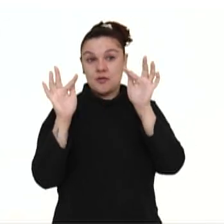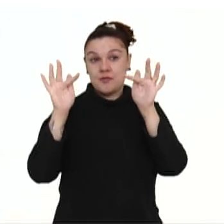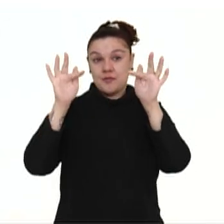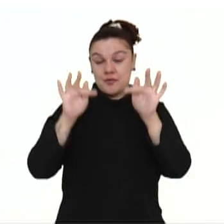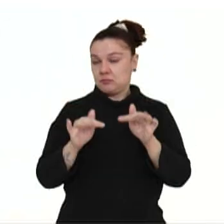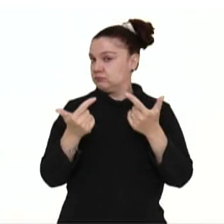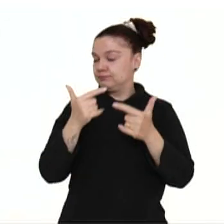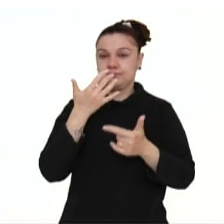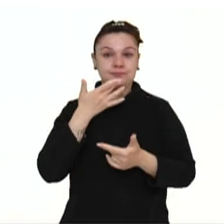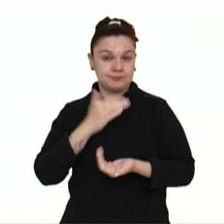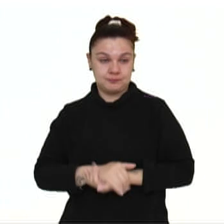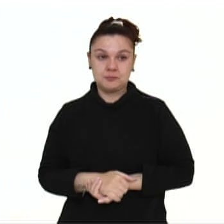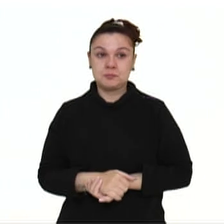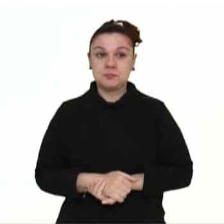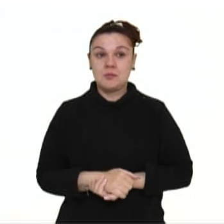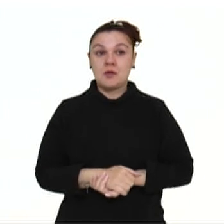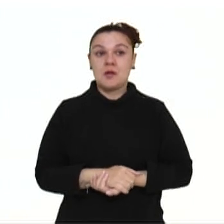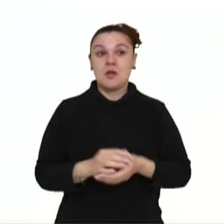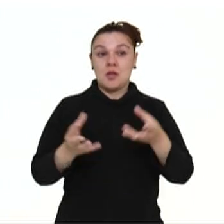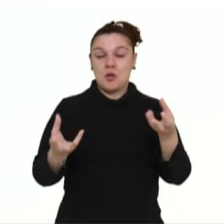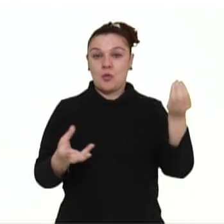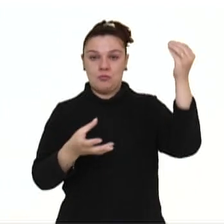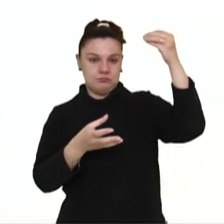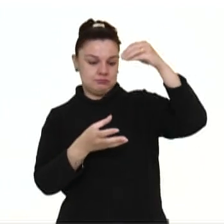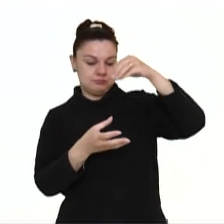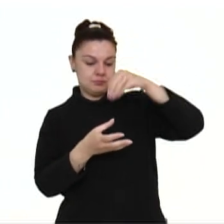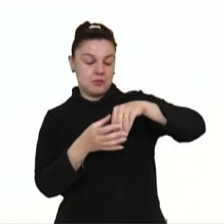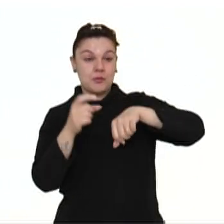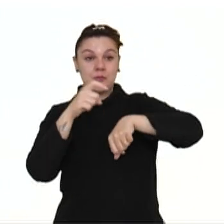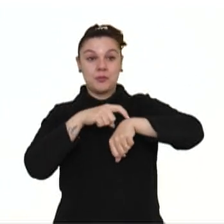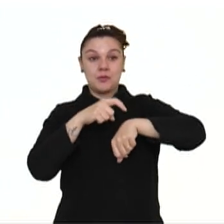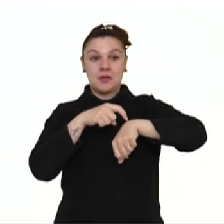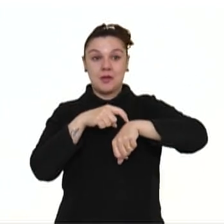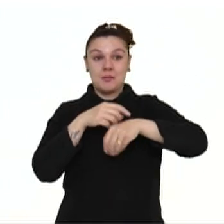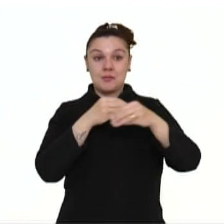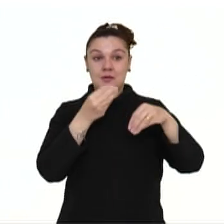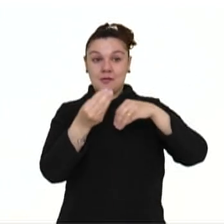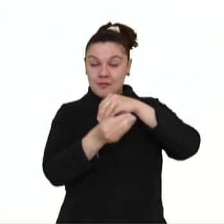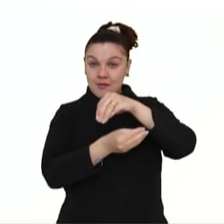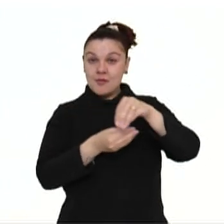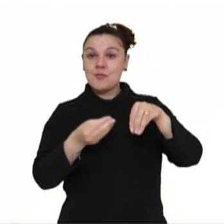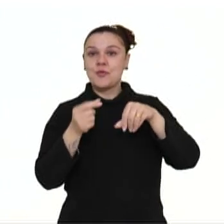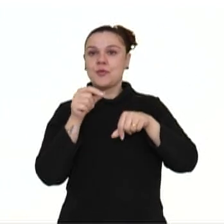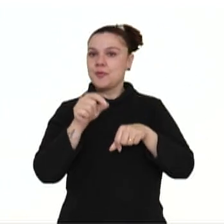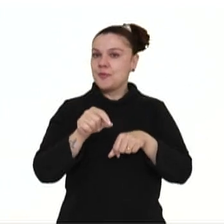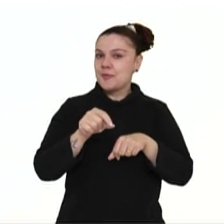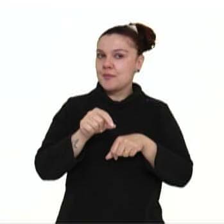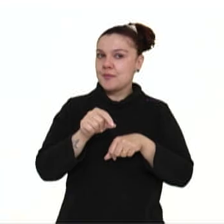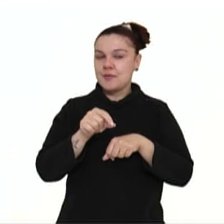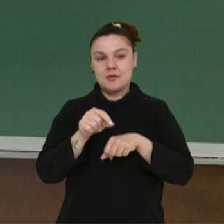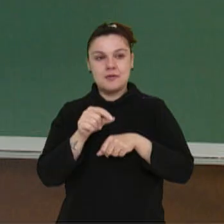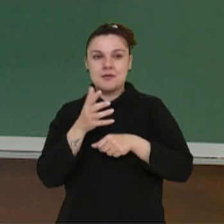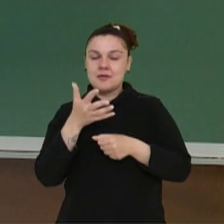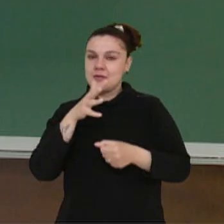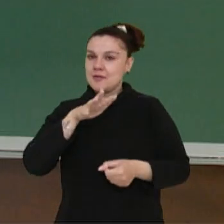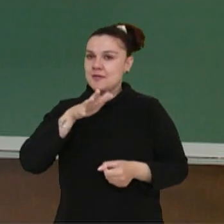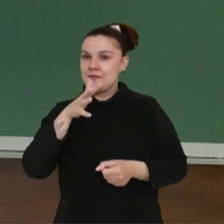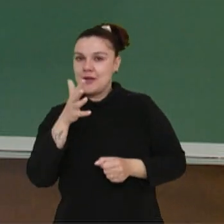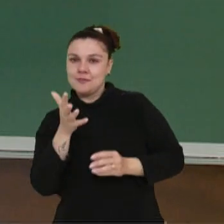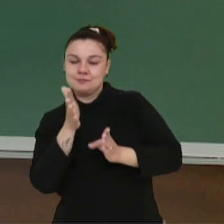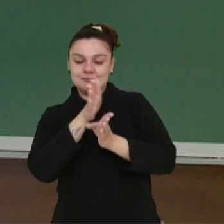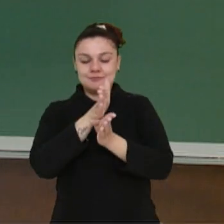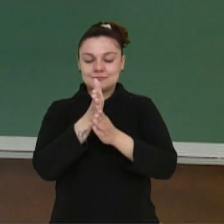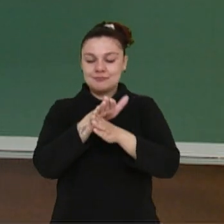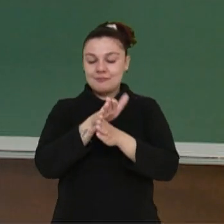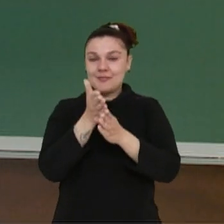são incolores. Quando passa um certo tempo, essa reação ela fica nesse